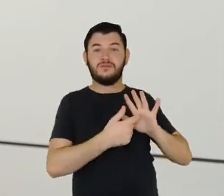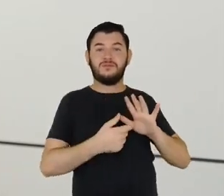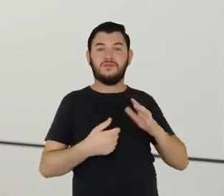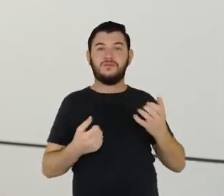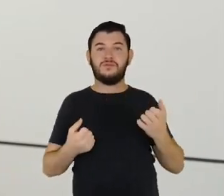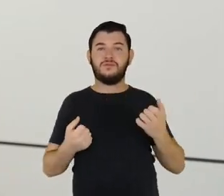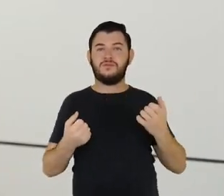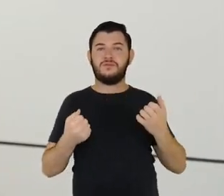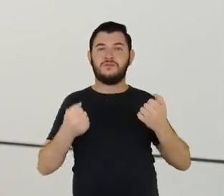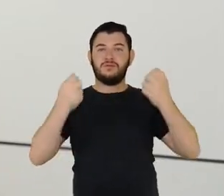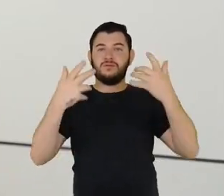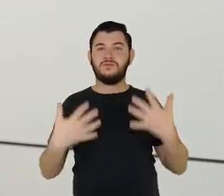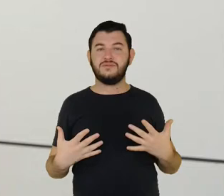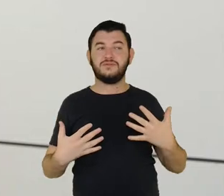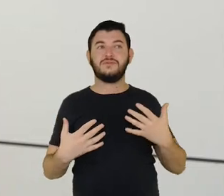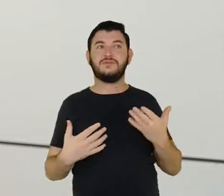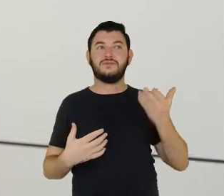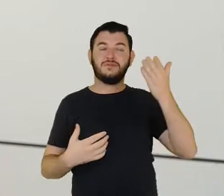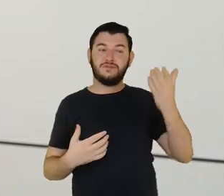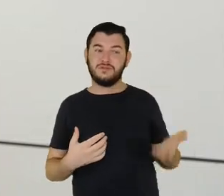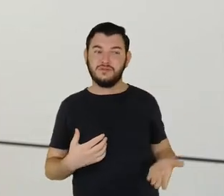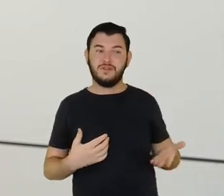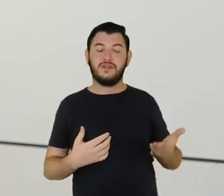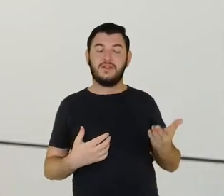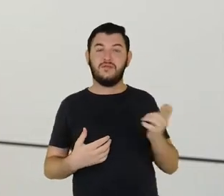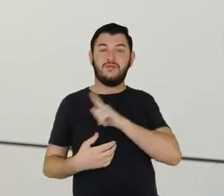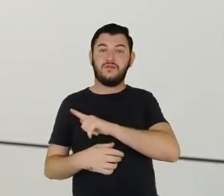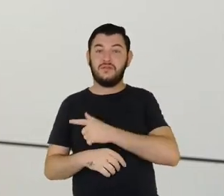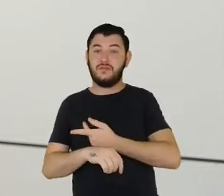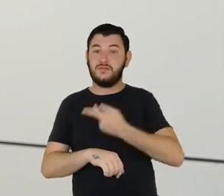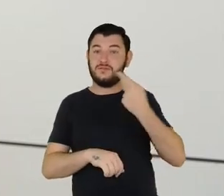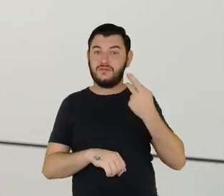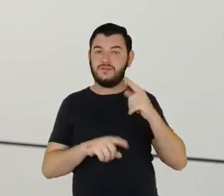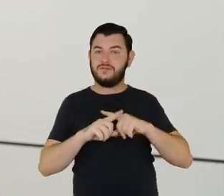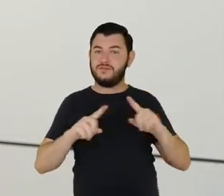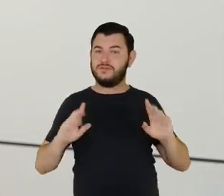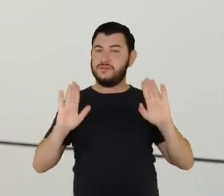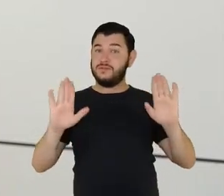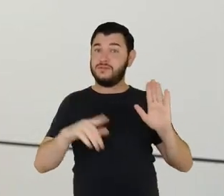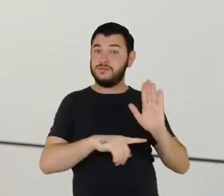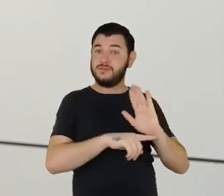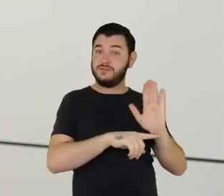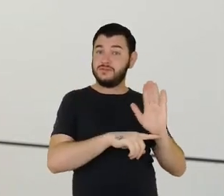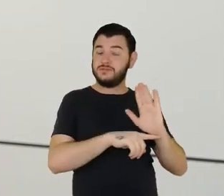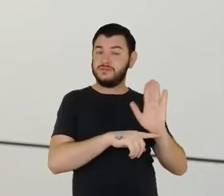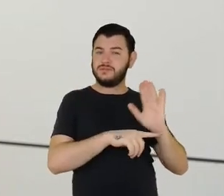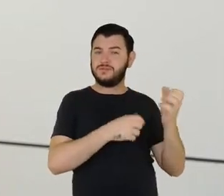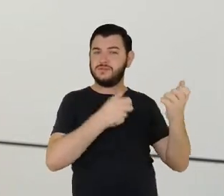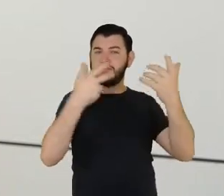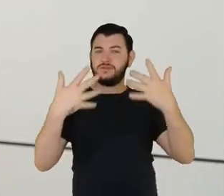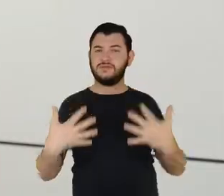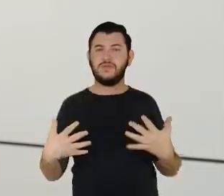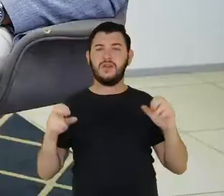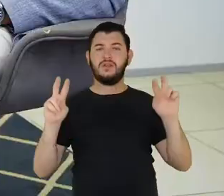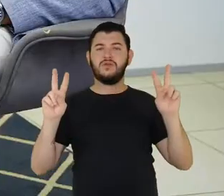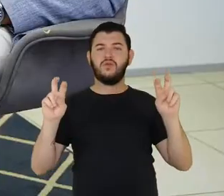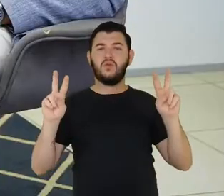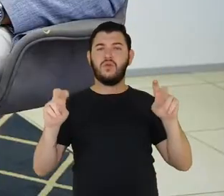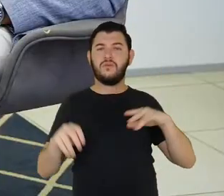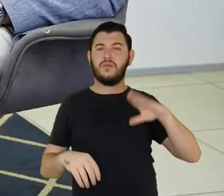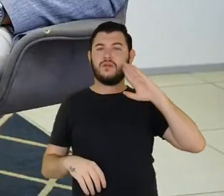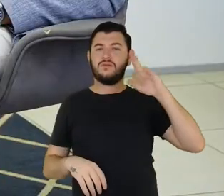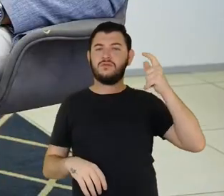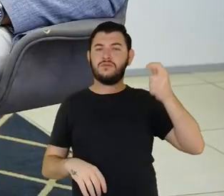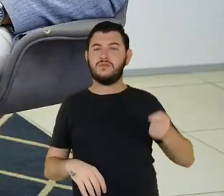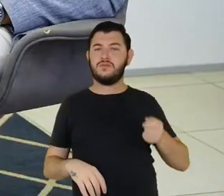o filme fala da ditadura, né? Exatamente. De uma mulher que enfrentou galhardamente. E